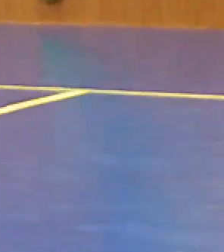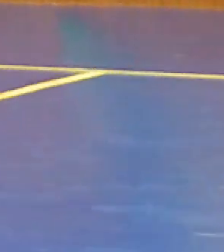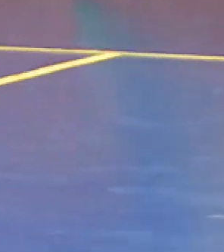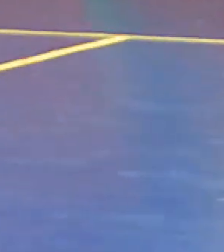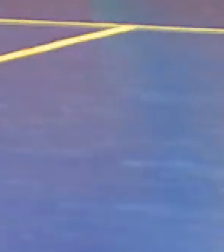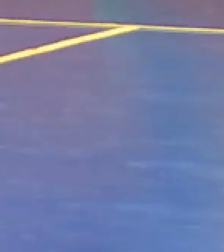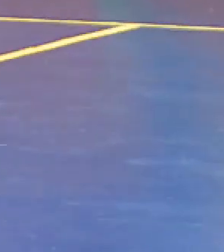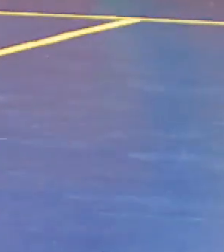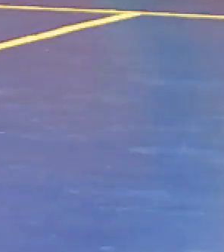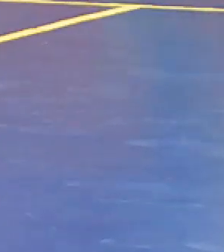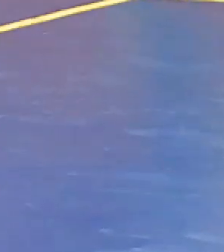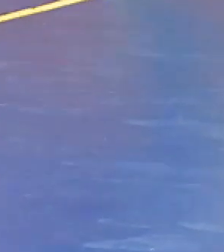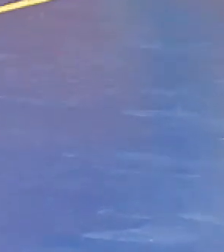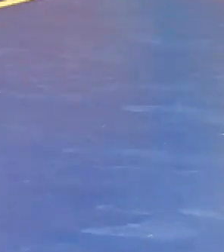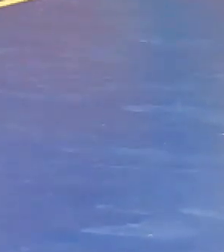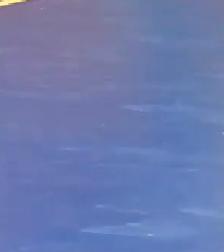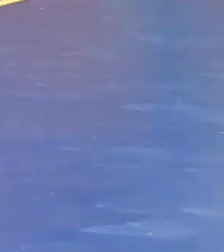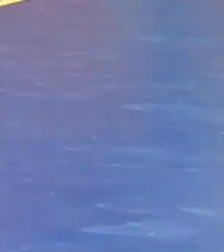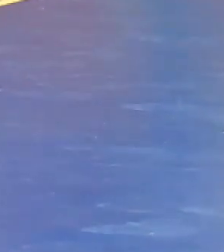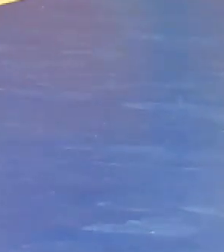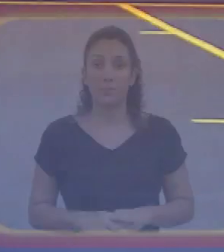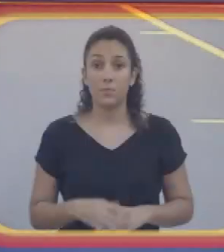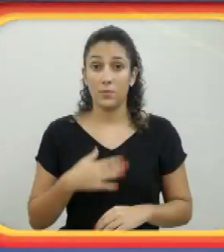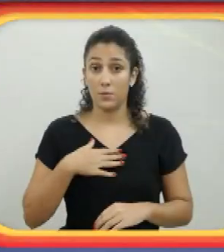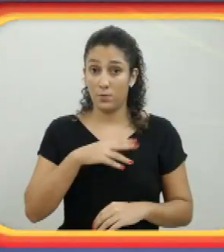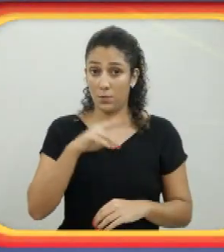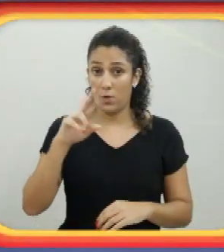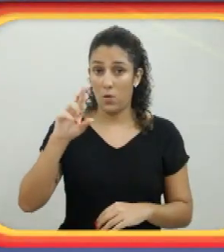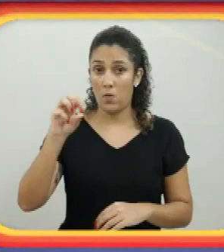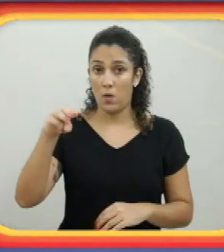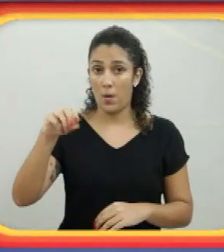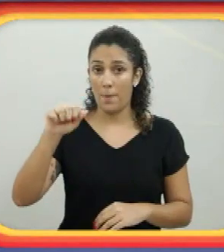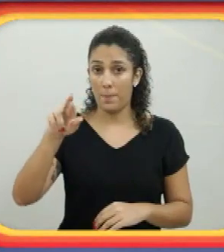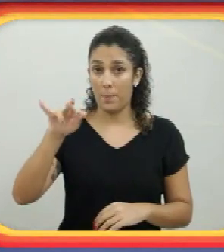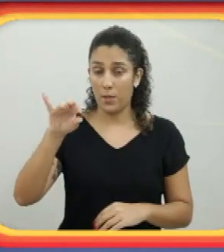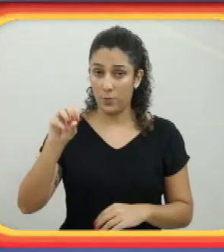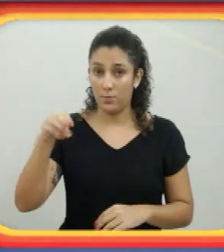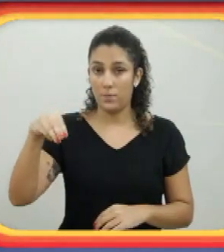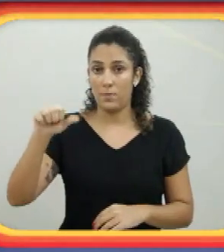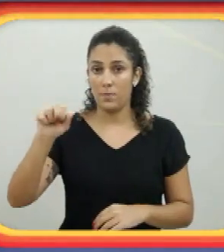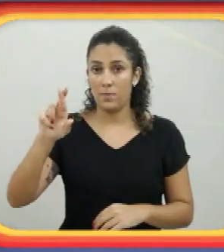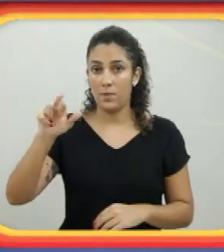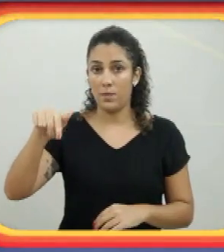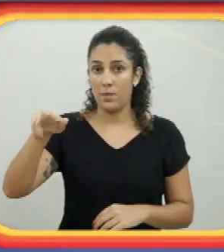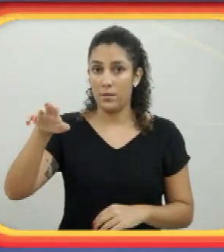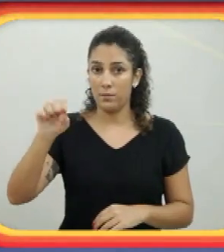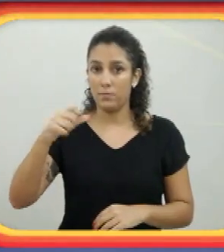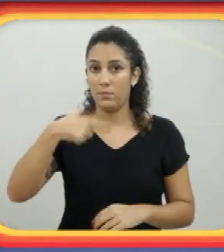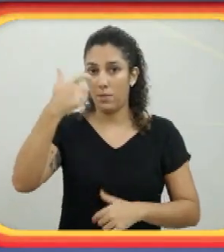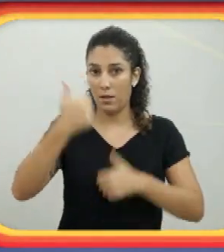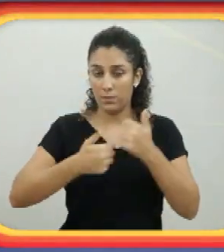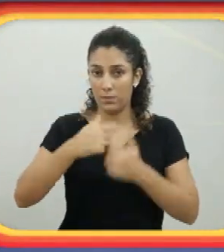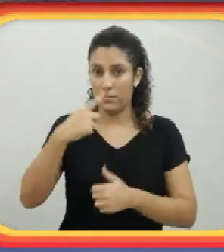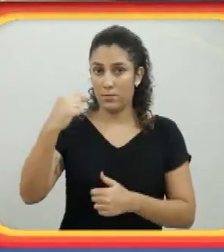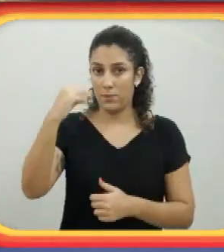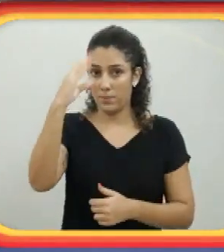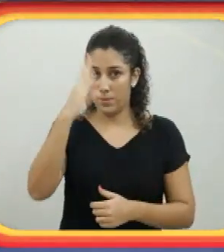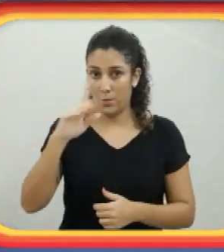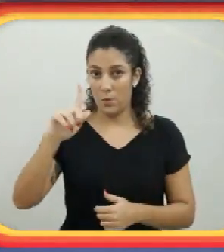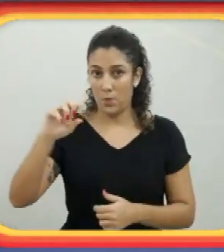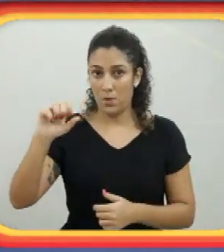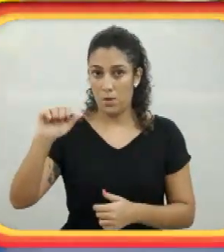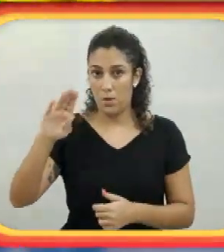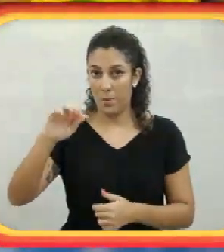mãos na linha do chão, ao lado de um jogador sentado. Oi, meu nome é Romário Marques, atleta da Seleção Brasileira de Goalball,